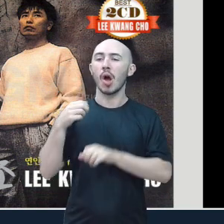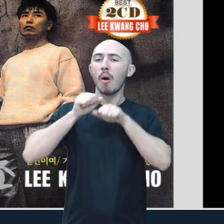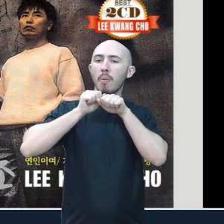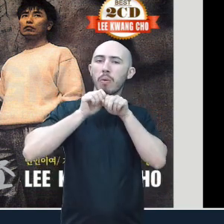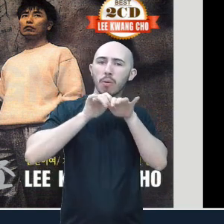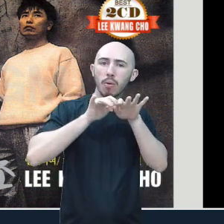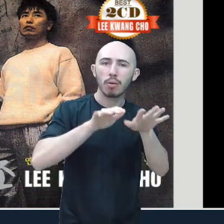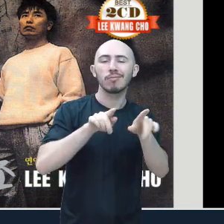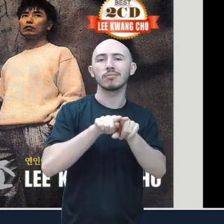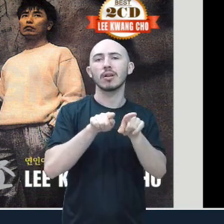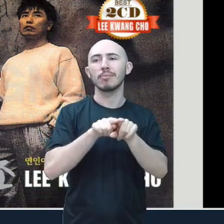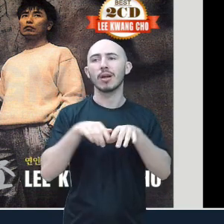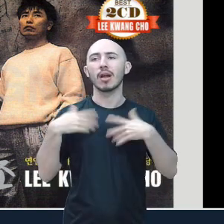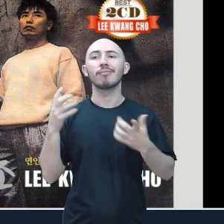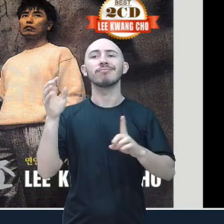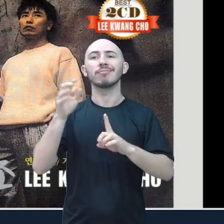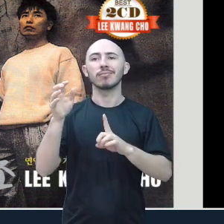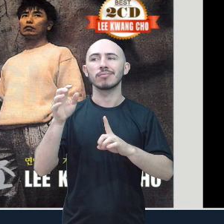gosto